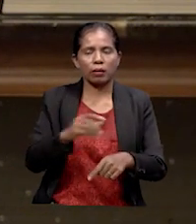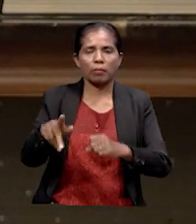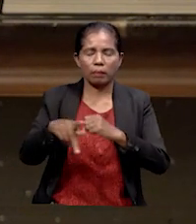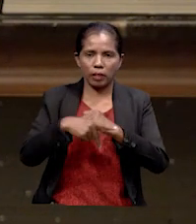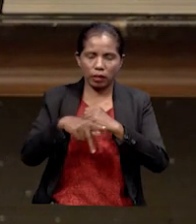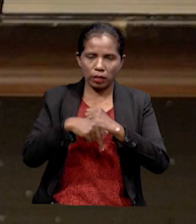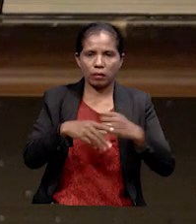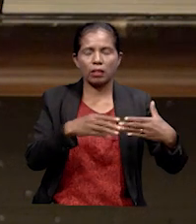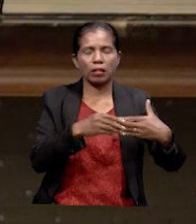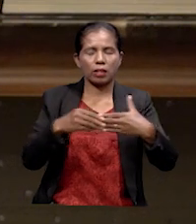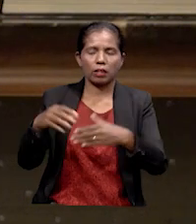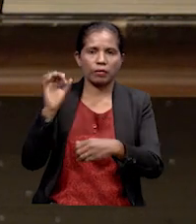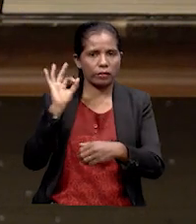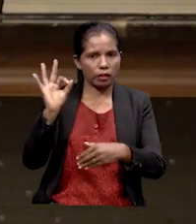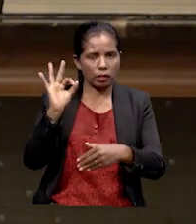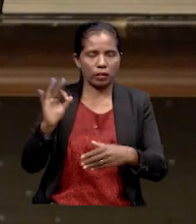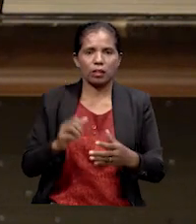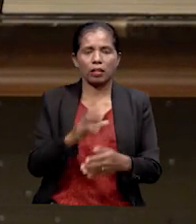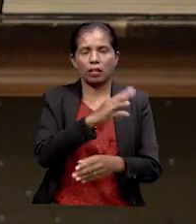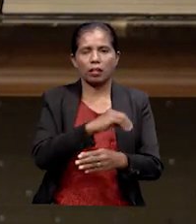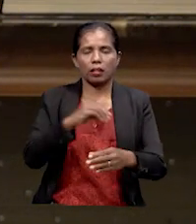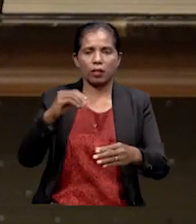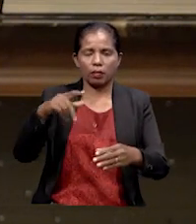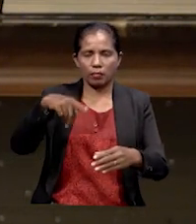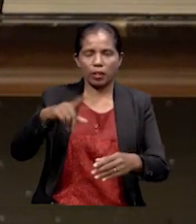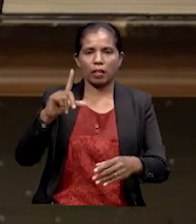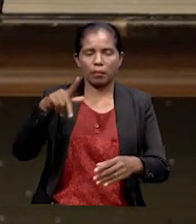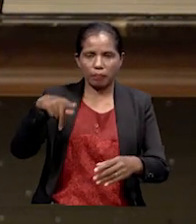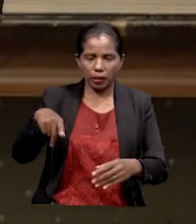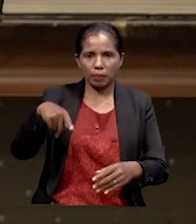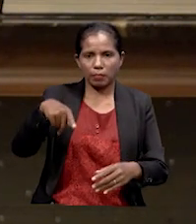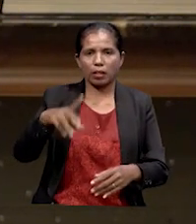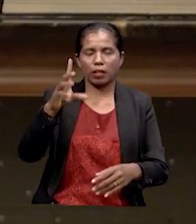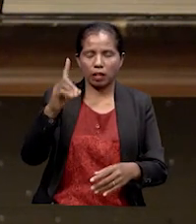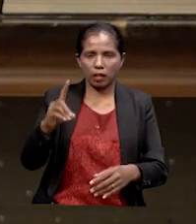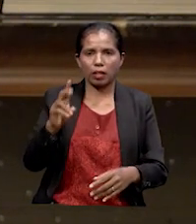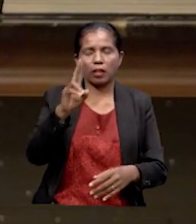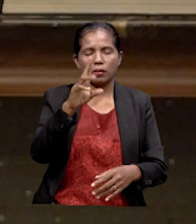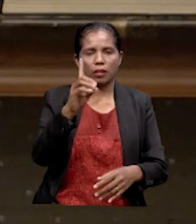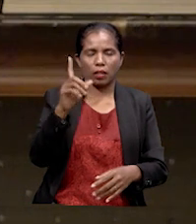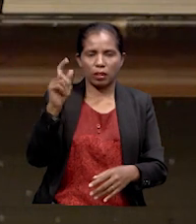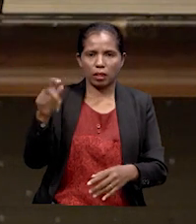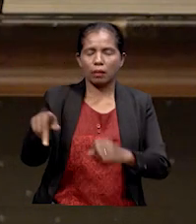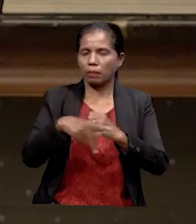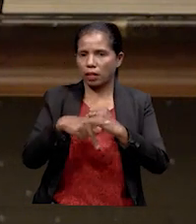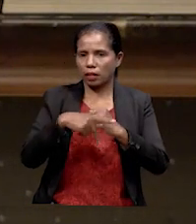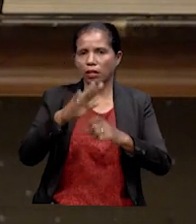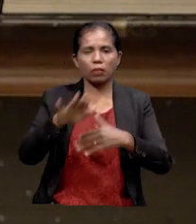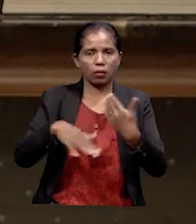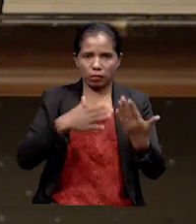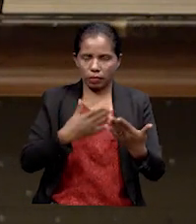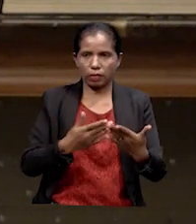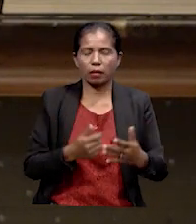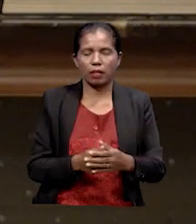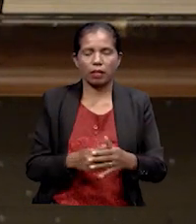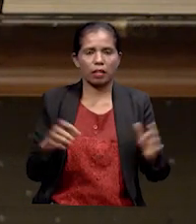liderança Fretlin, Comitê Central Fretlin, to PLP, PD, UDT, Partido Ciro Toto.